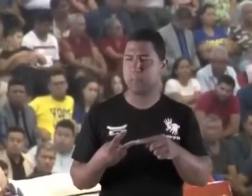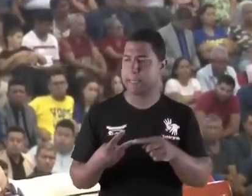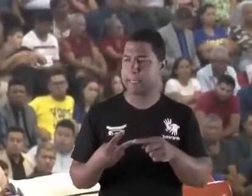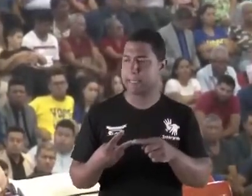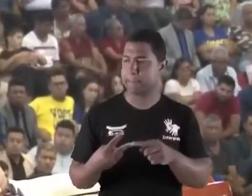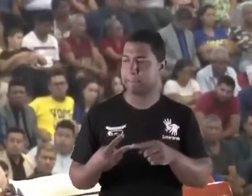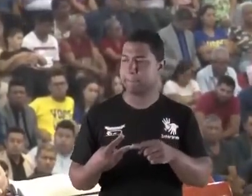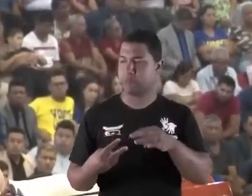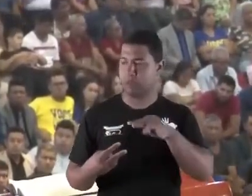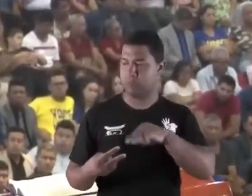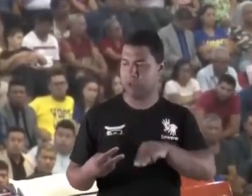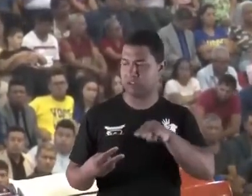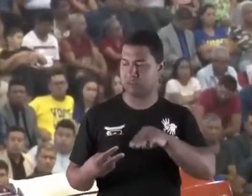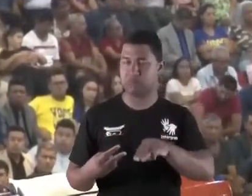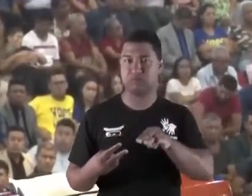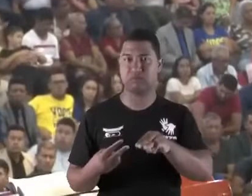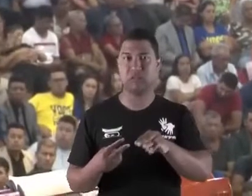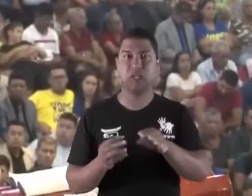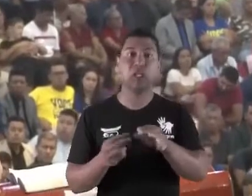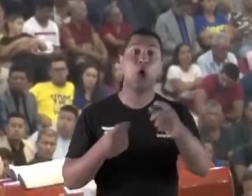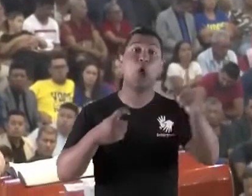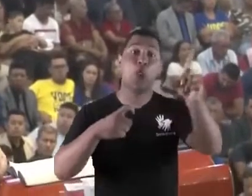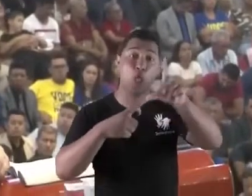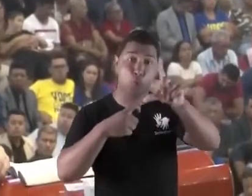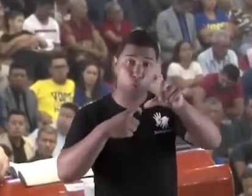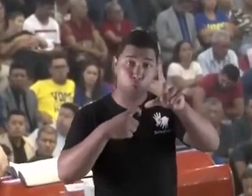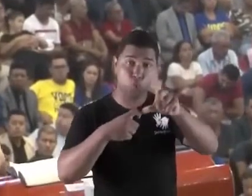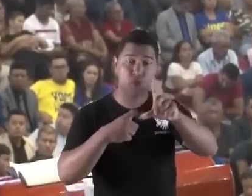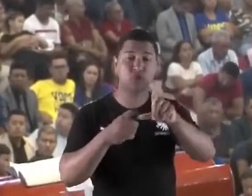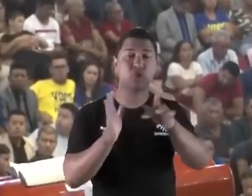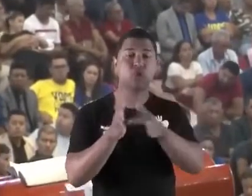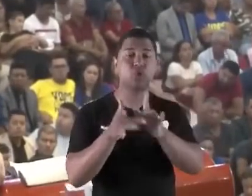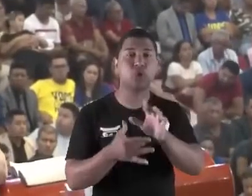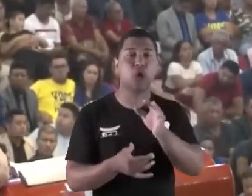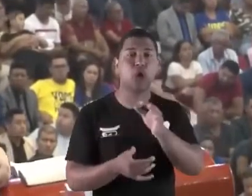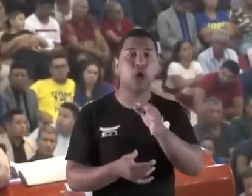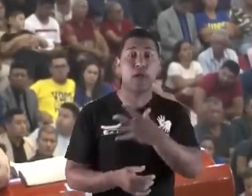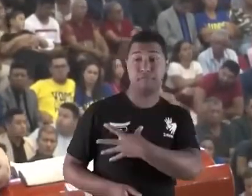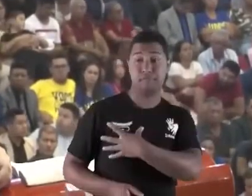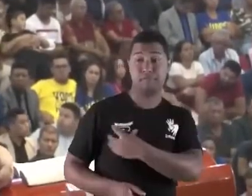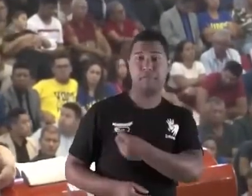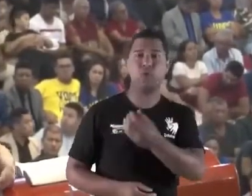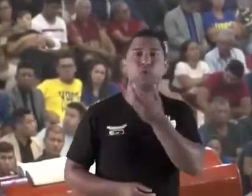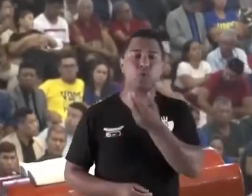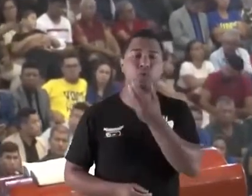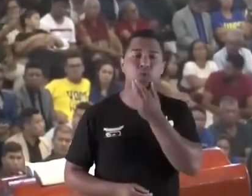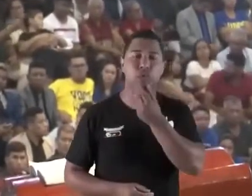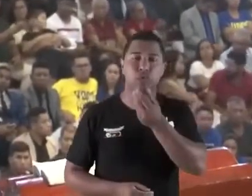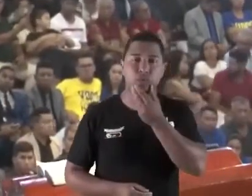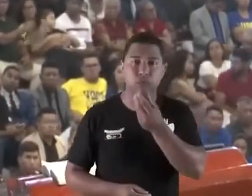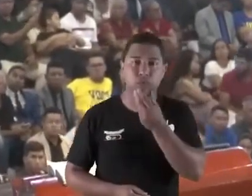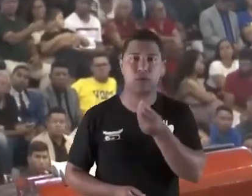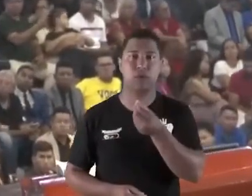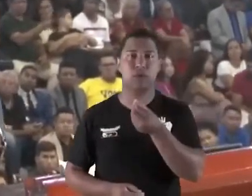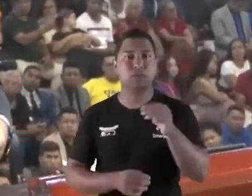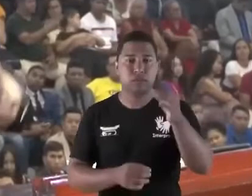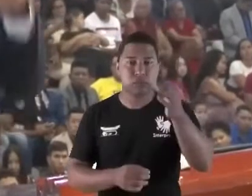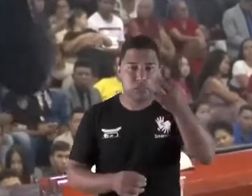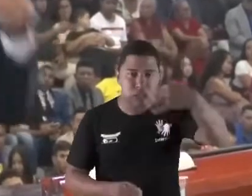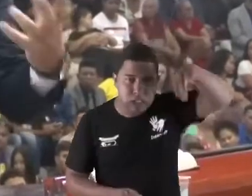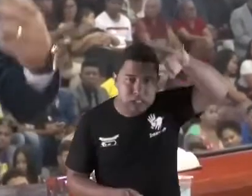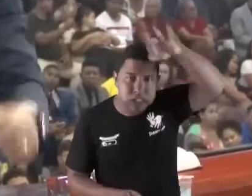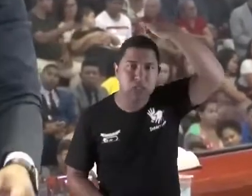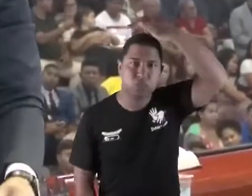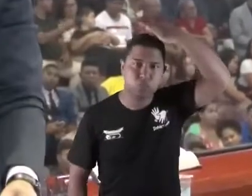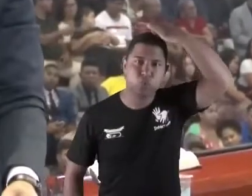Lucas, ele é o homem, o filho do homem, o homem santo, o